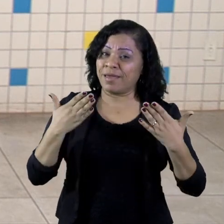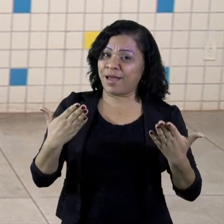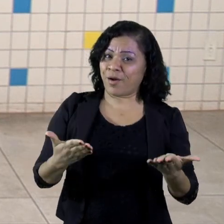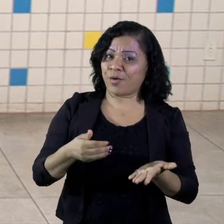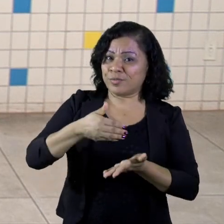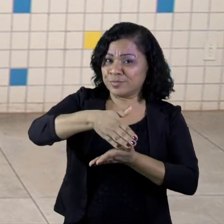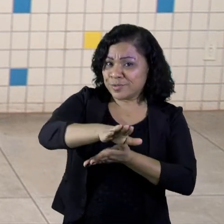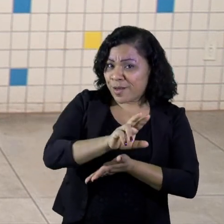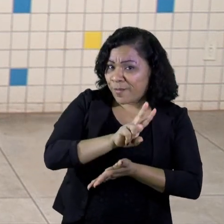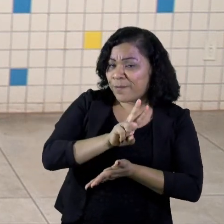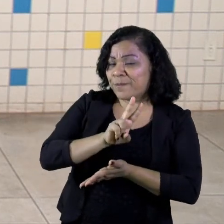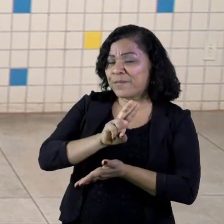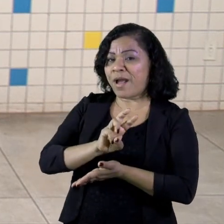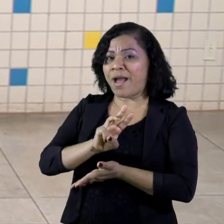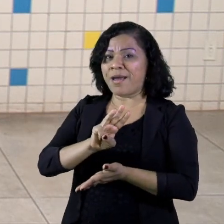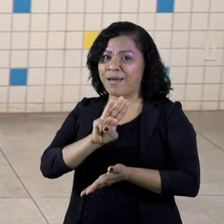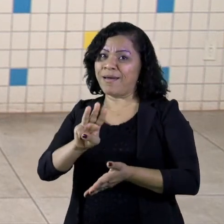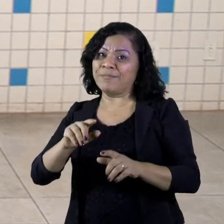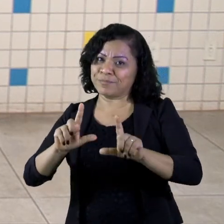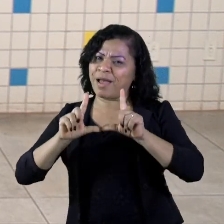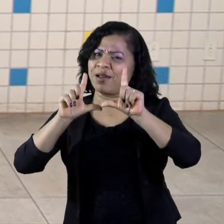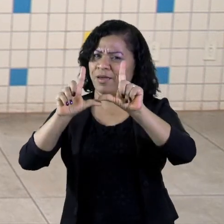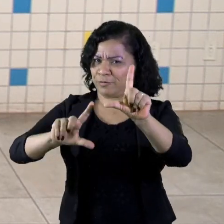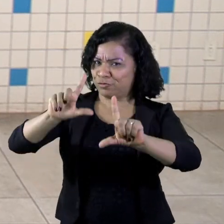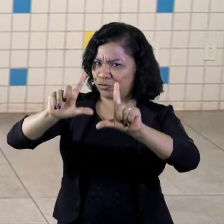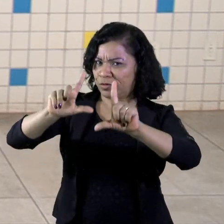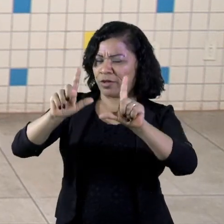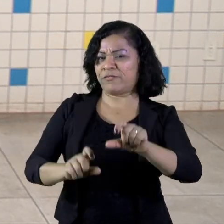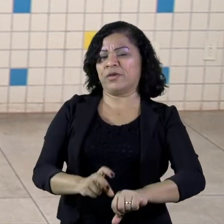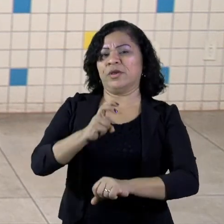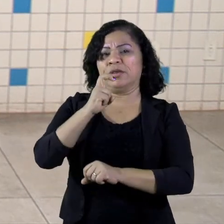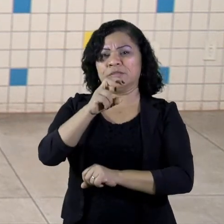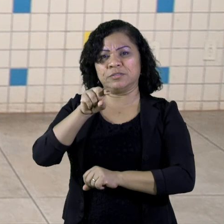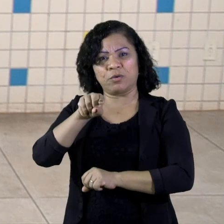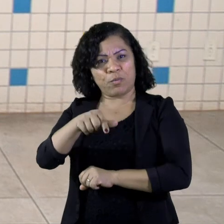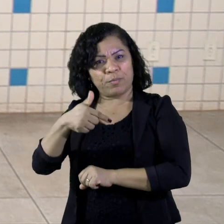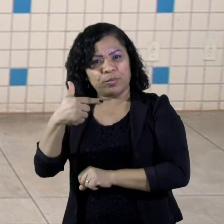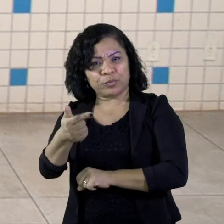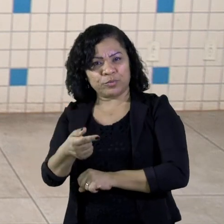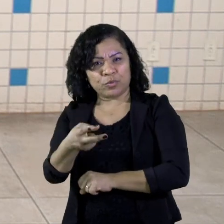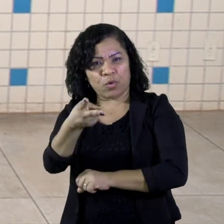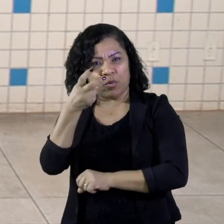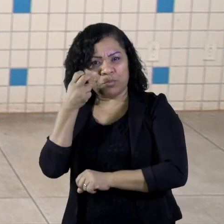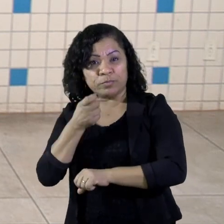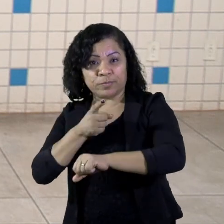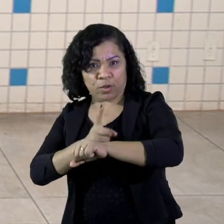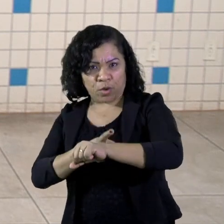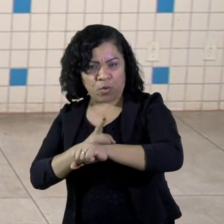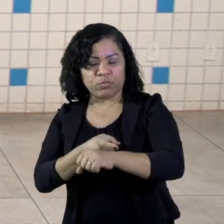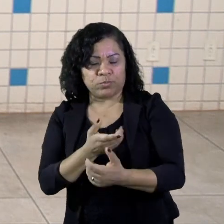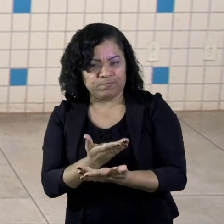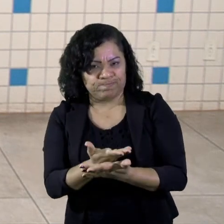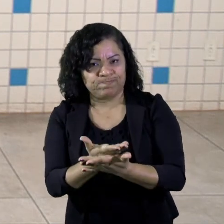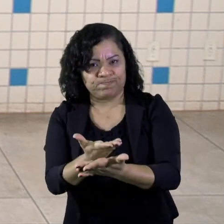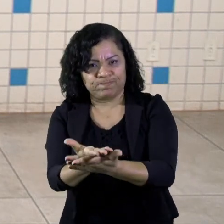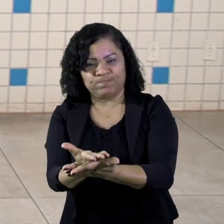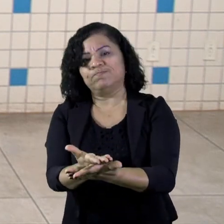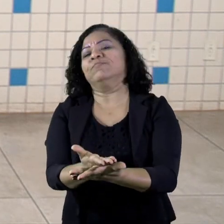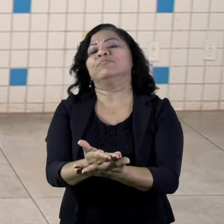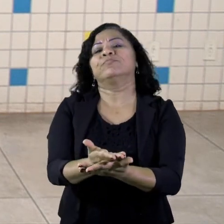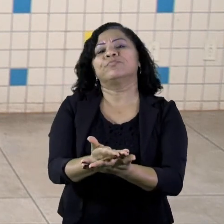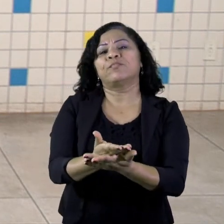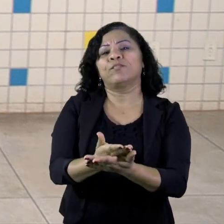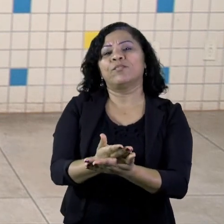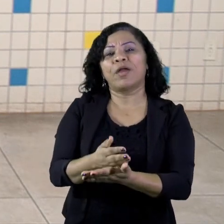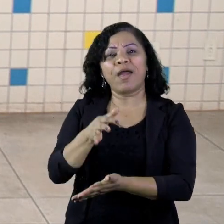de TV sintonizado no 5.2, observando os horários de cada aula e assista